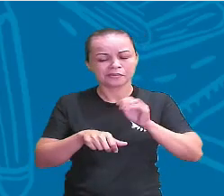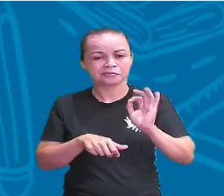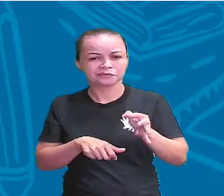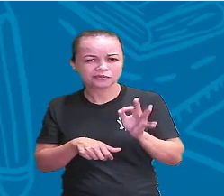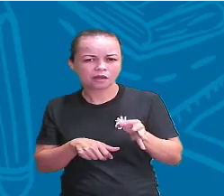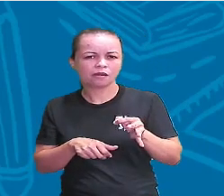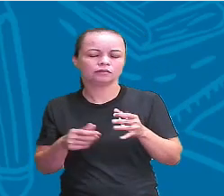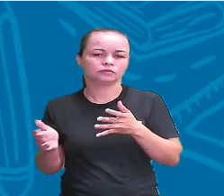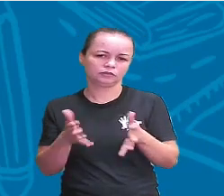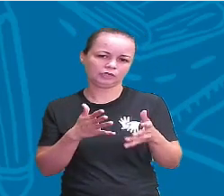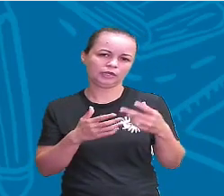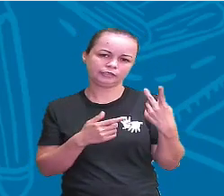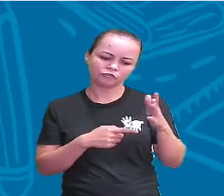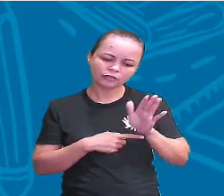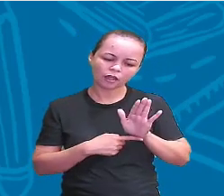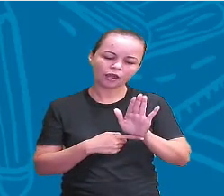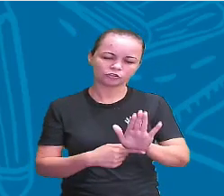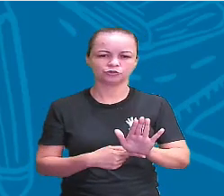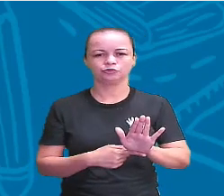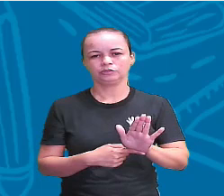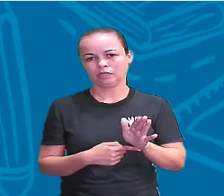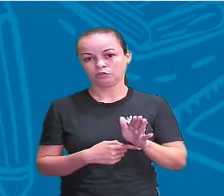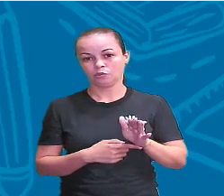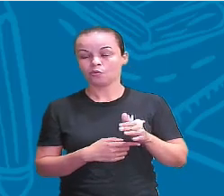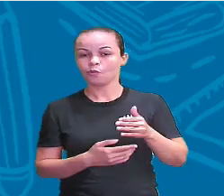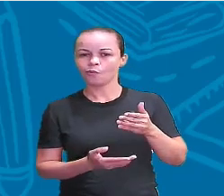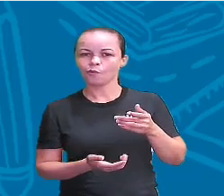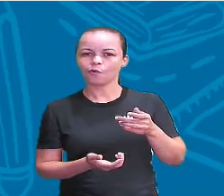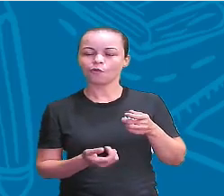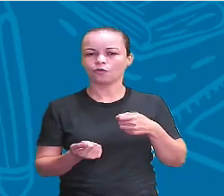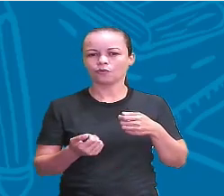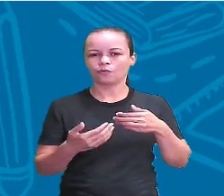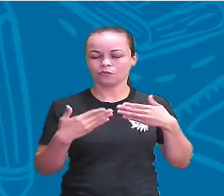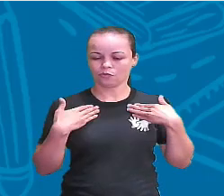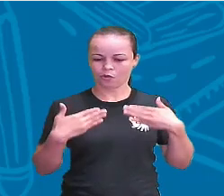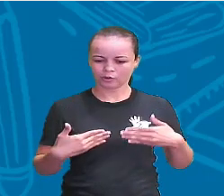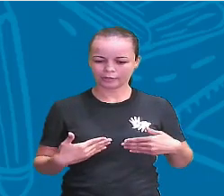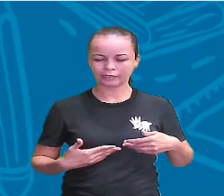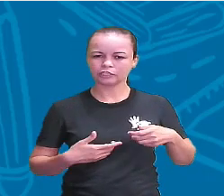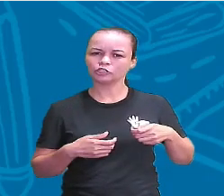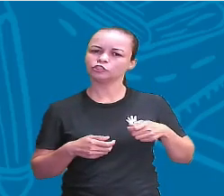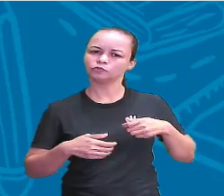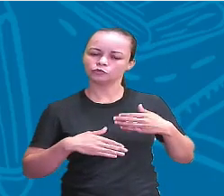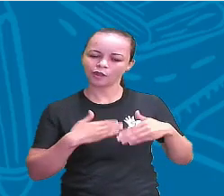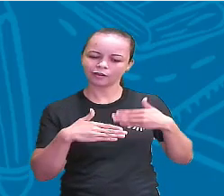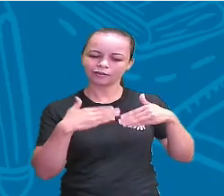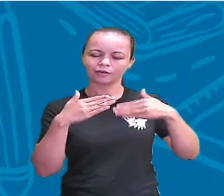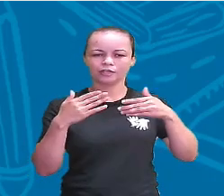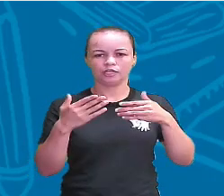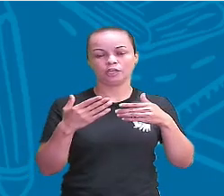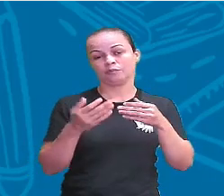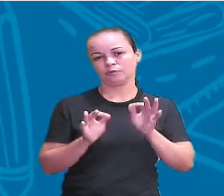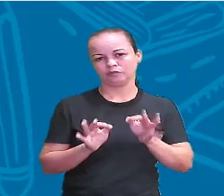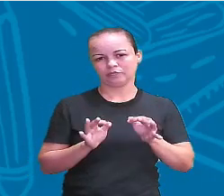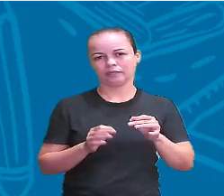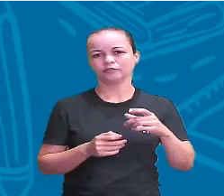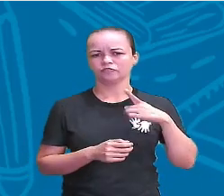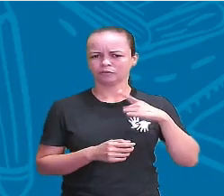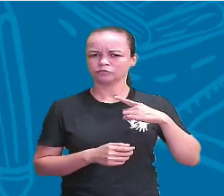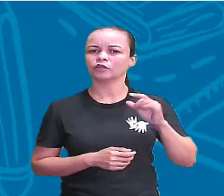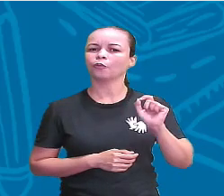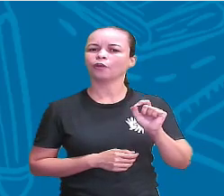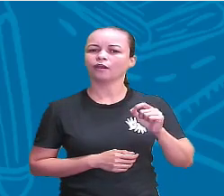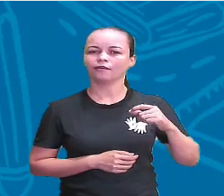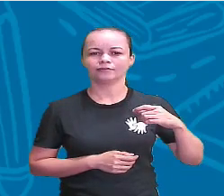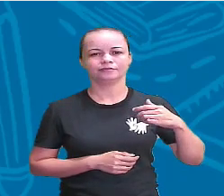aí favorecendo, tá certo? O equilíbrio do nosso organismo e, consequentemente, aí vamos ter saúde.